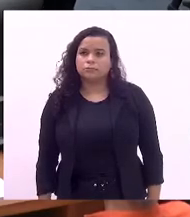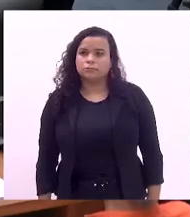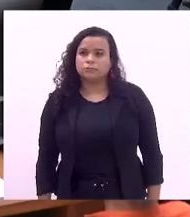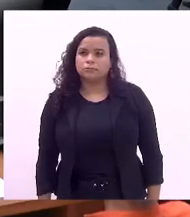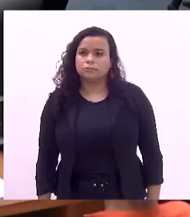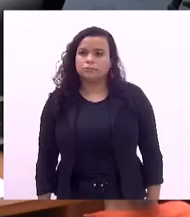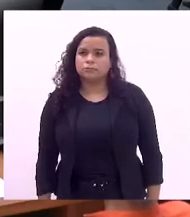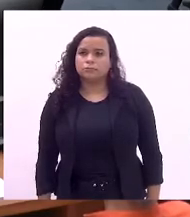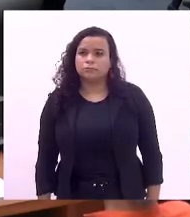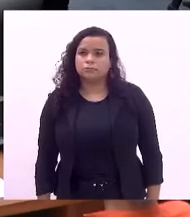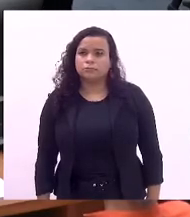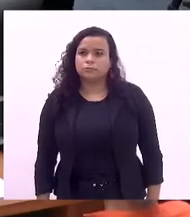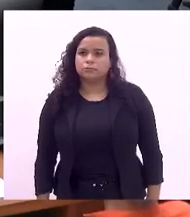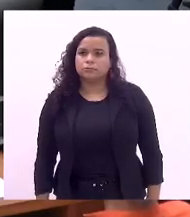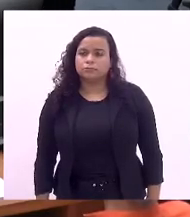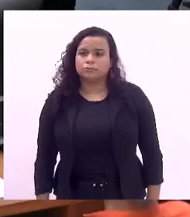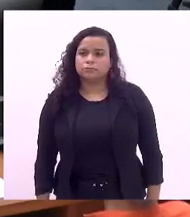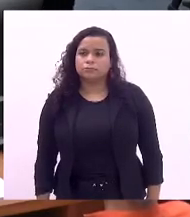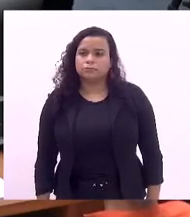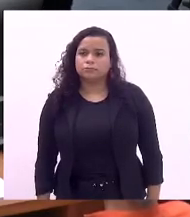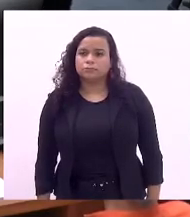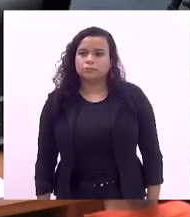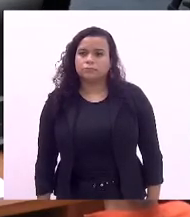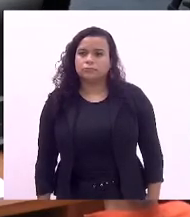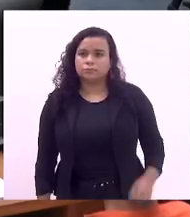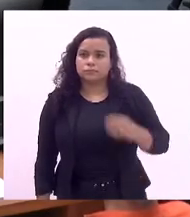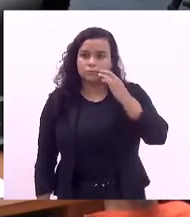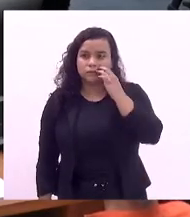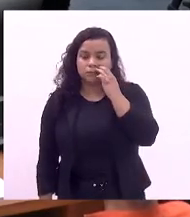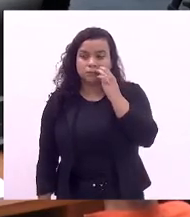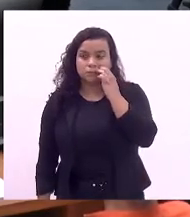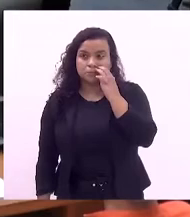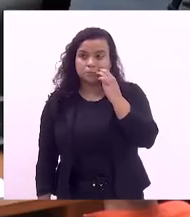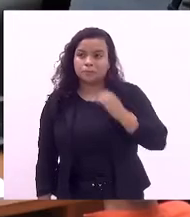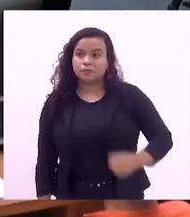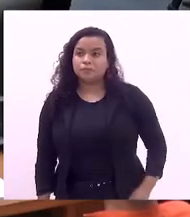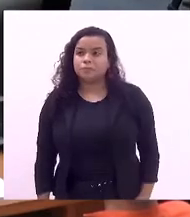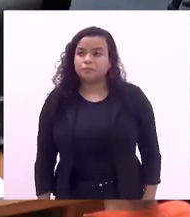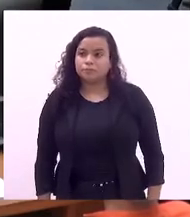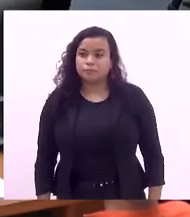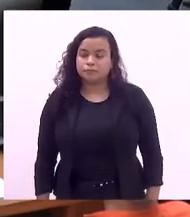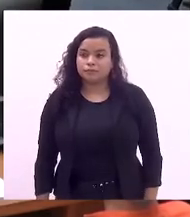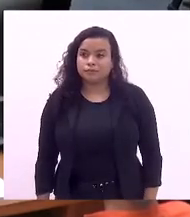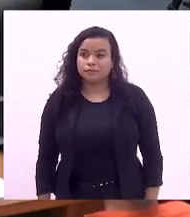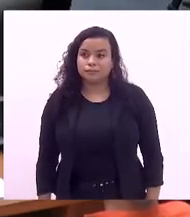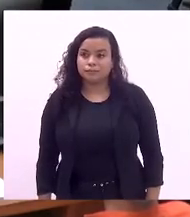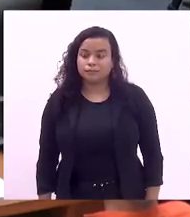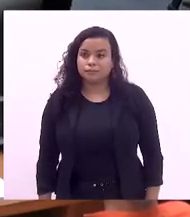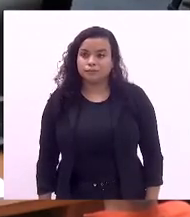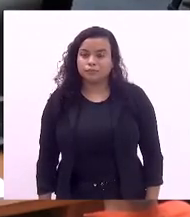E aí E aí G1